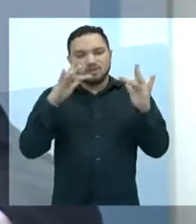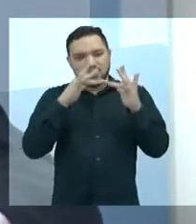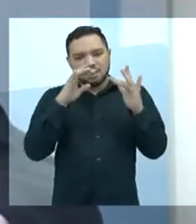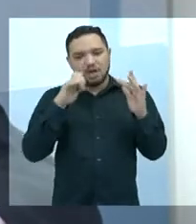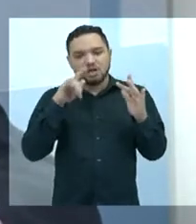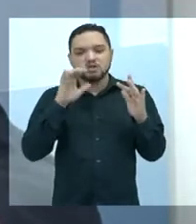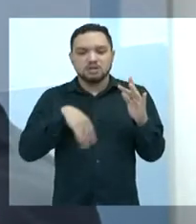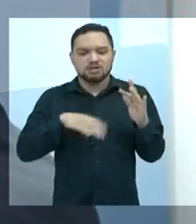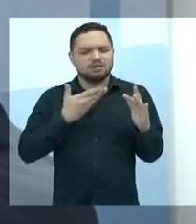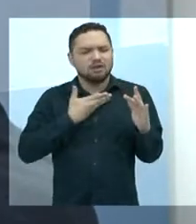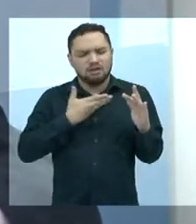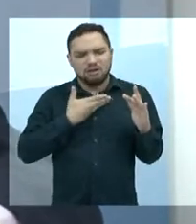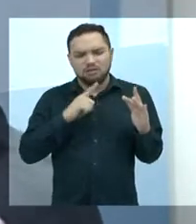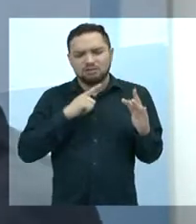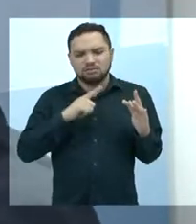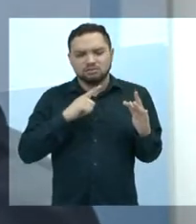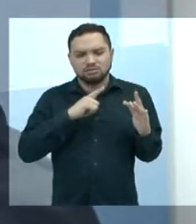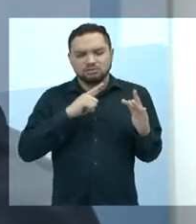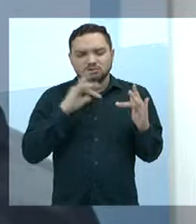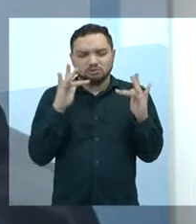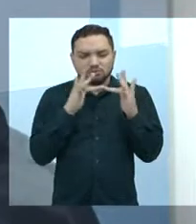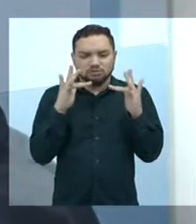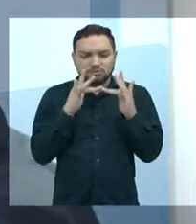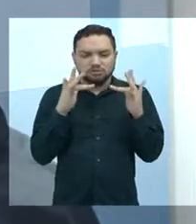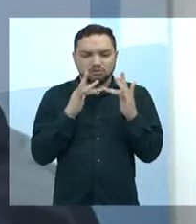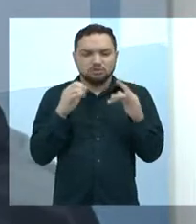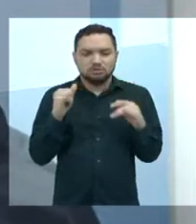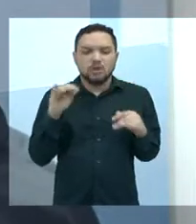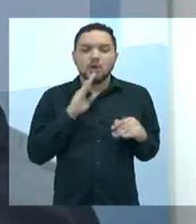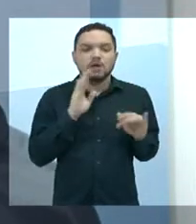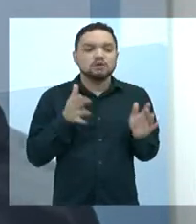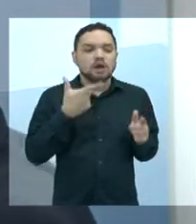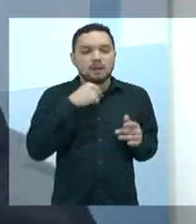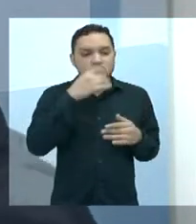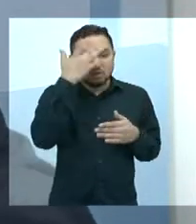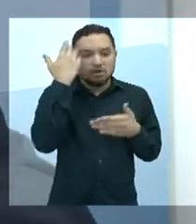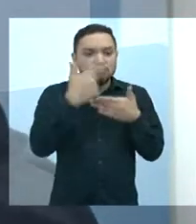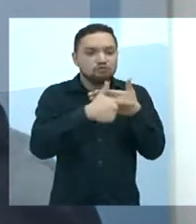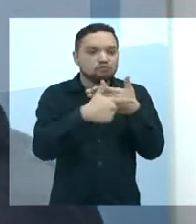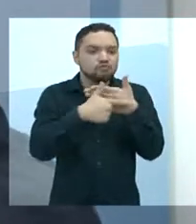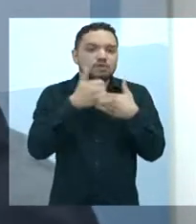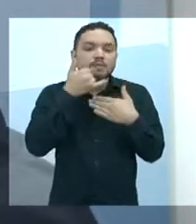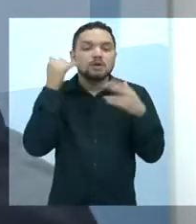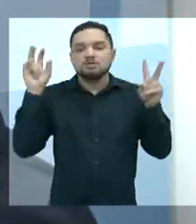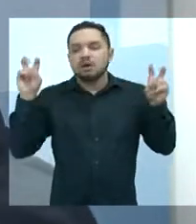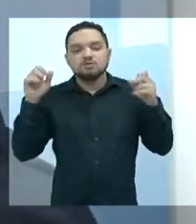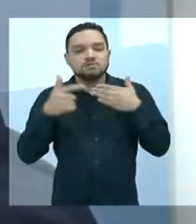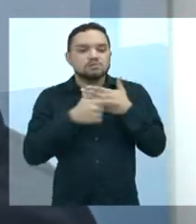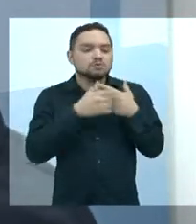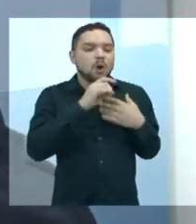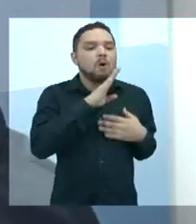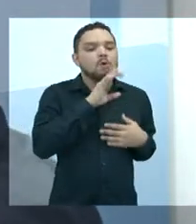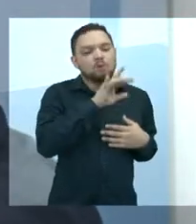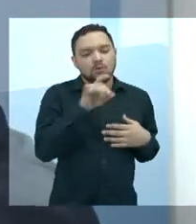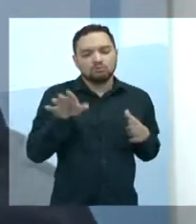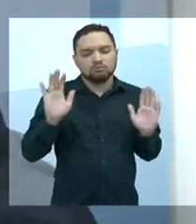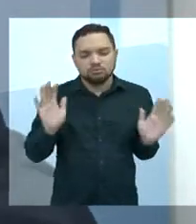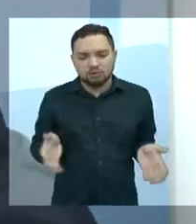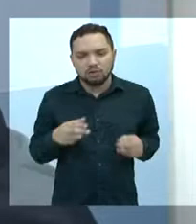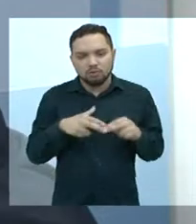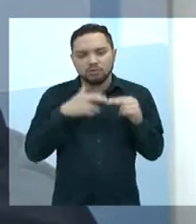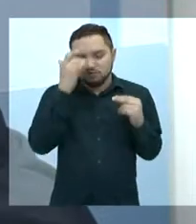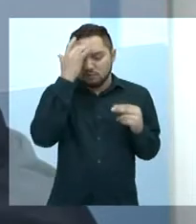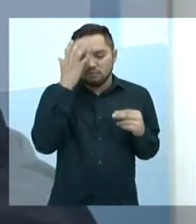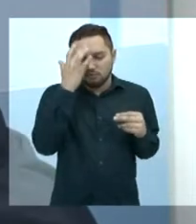me dirijo a cada um daqueles, dependendo do assunto, para que a gente possa resolver aquela situação. E